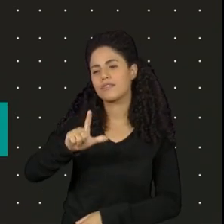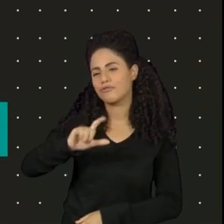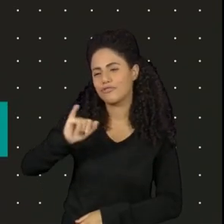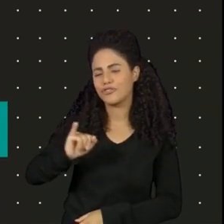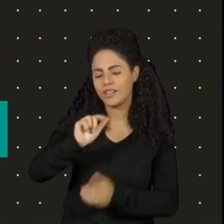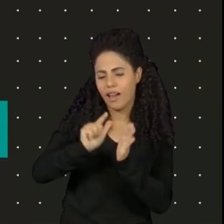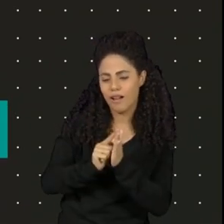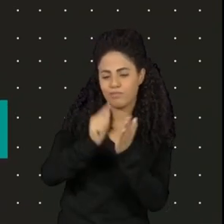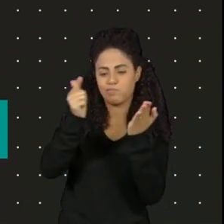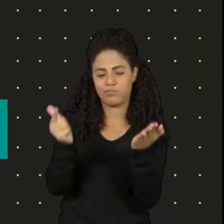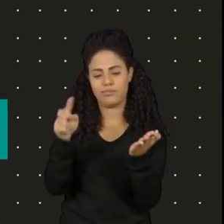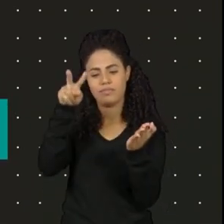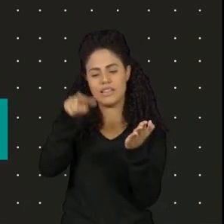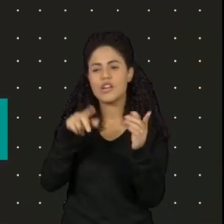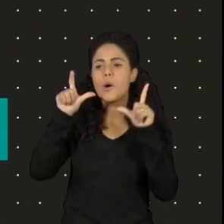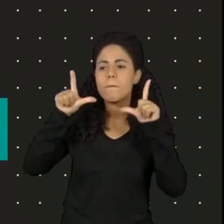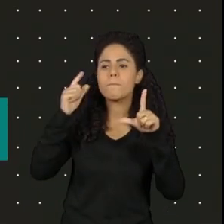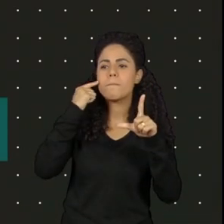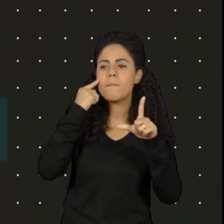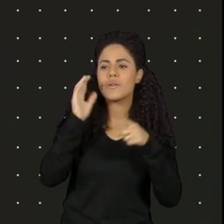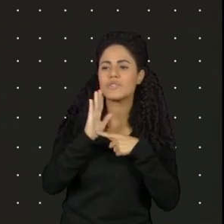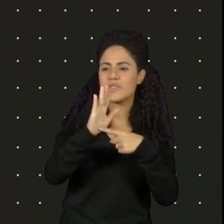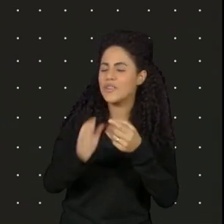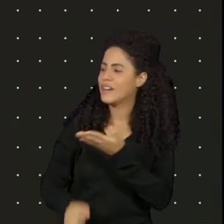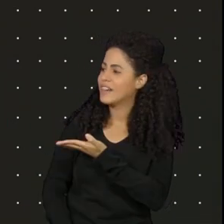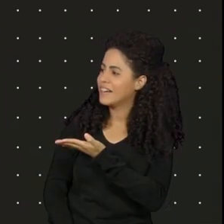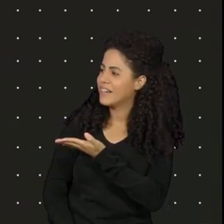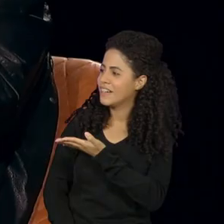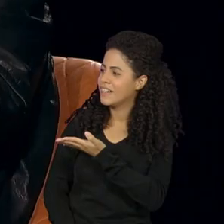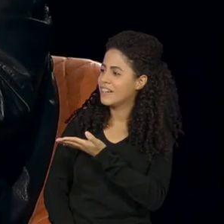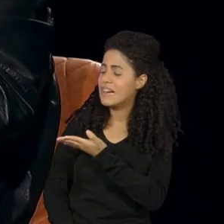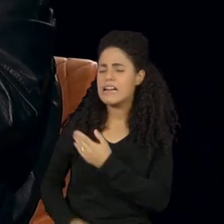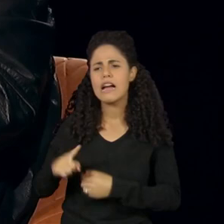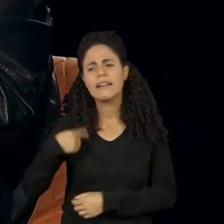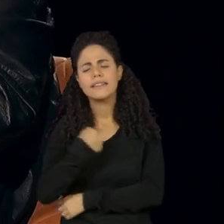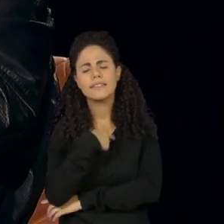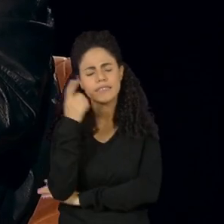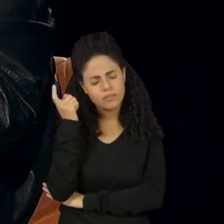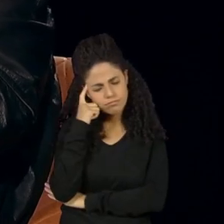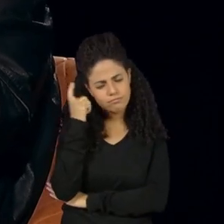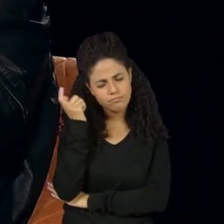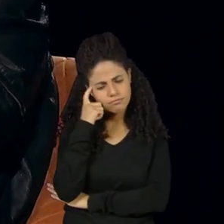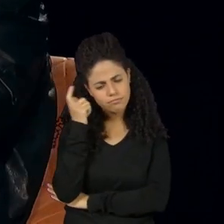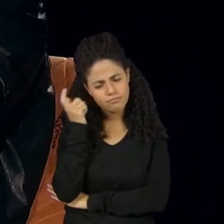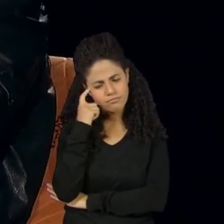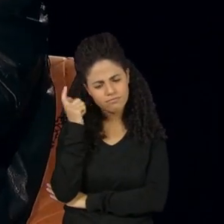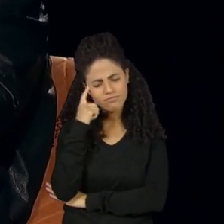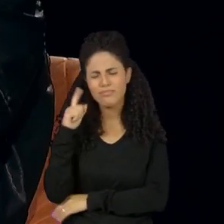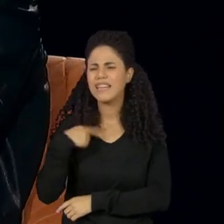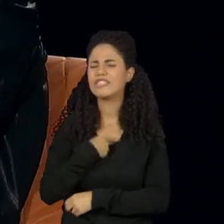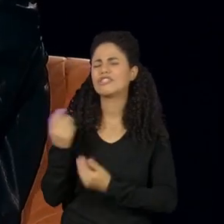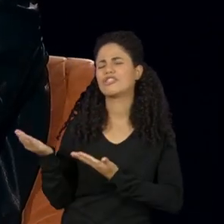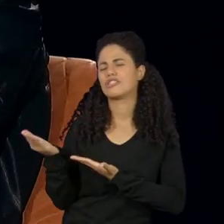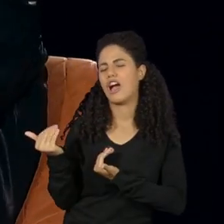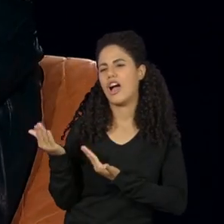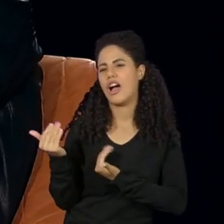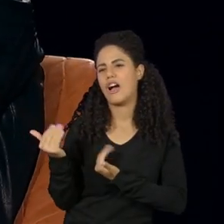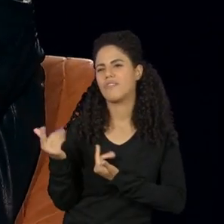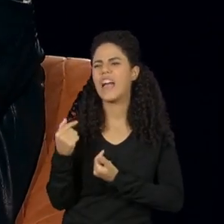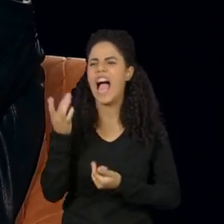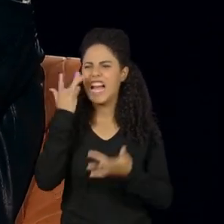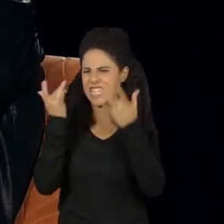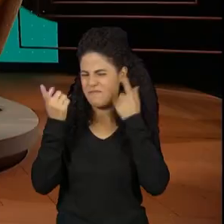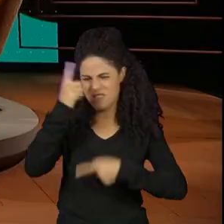essa peça? Na verdade, não é que fez sucesso. Acontece o seguinte, a gente achou, quando a gente era muito moleque, e falou assim, essa peça